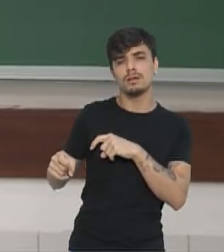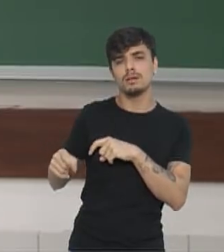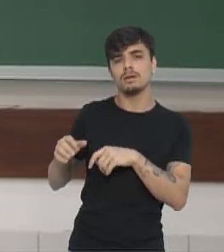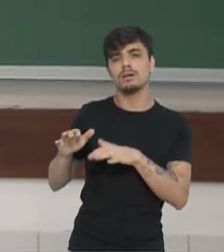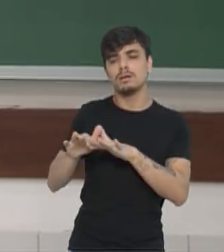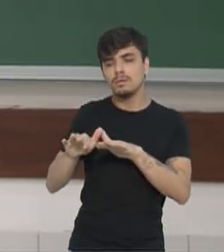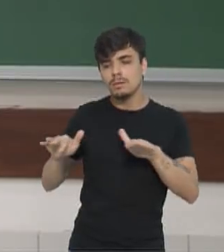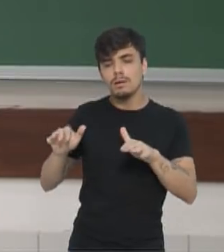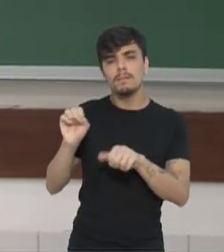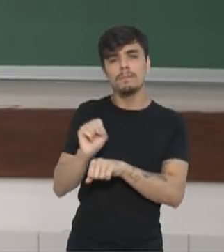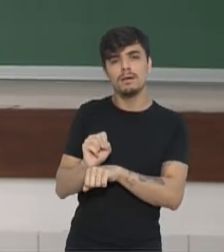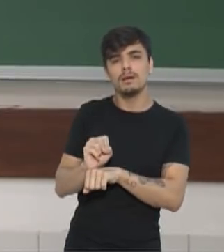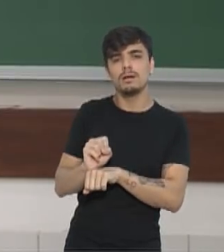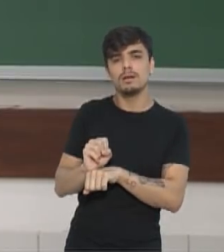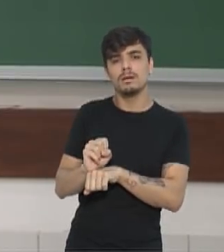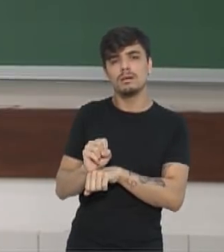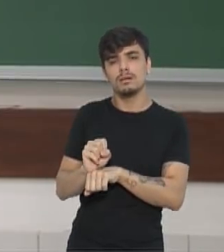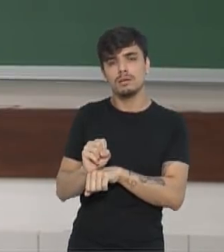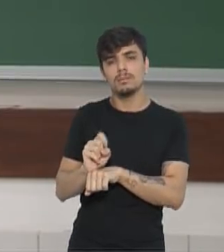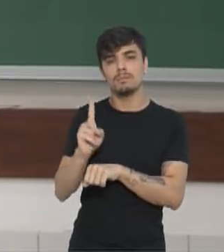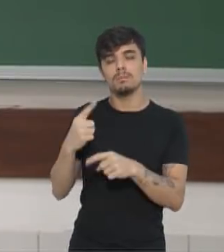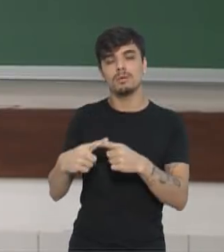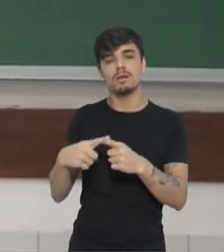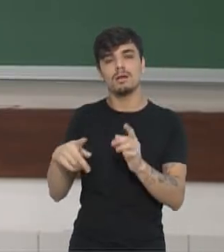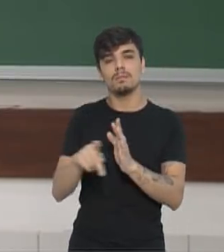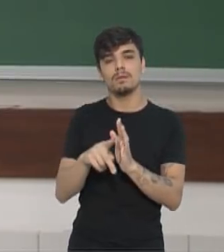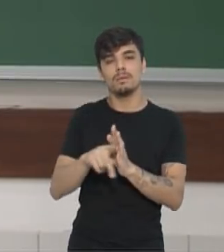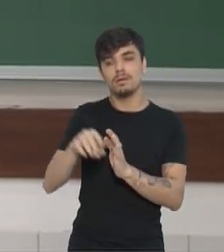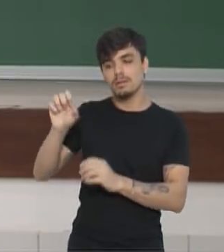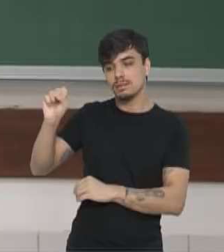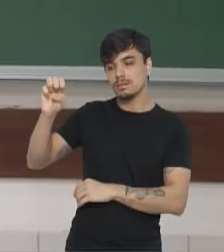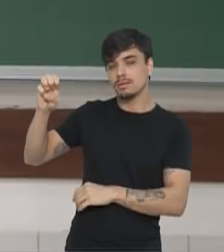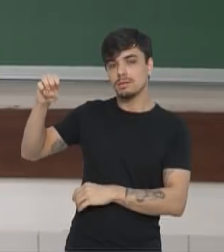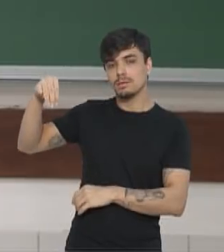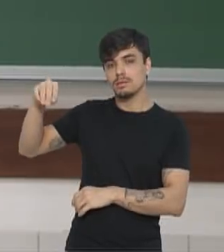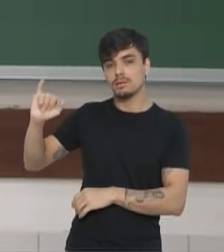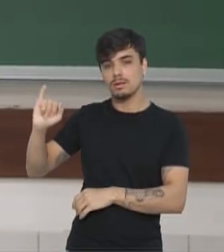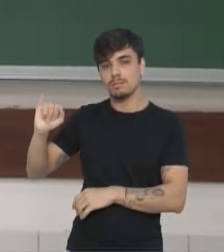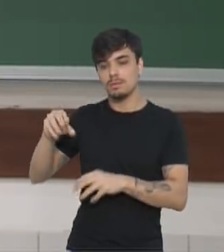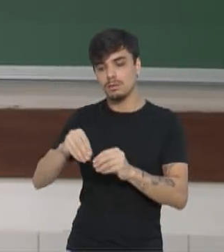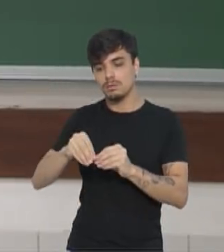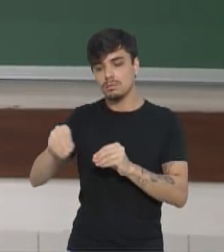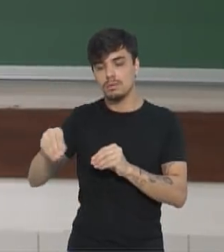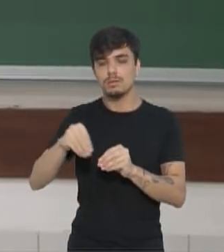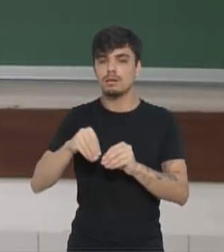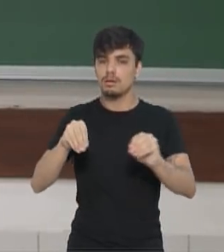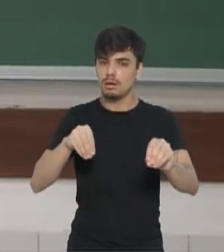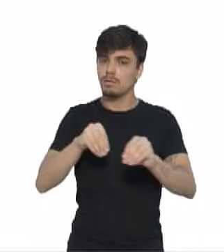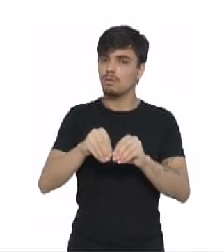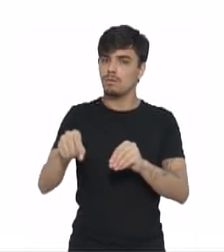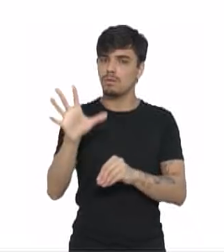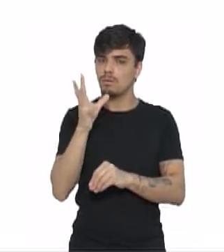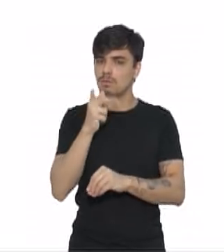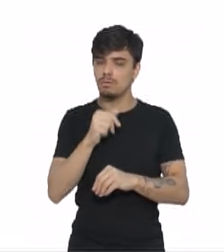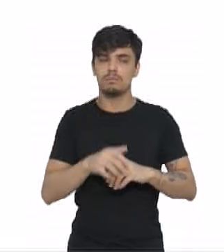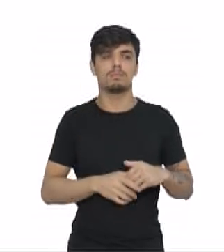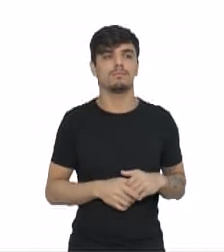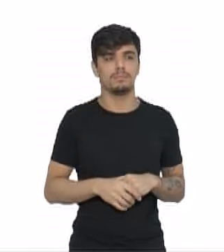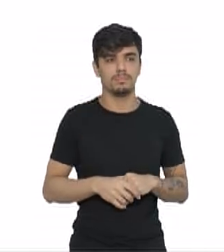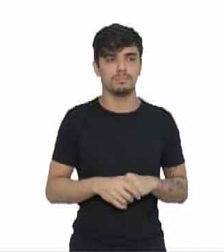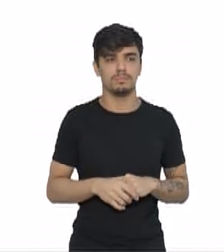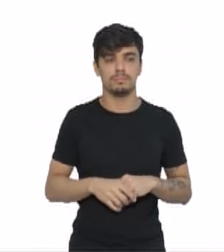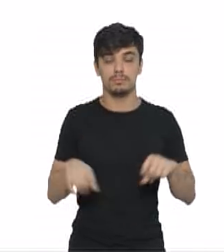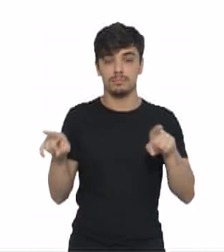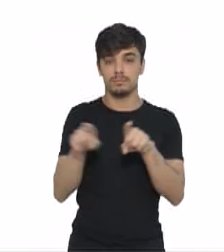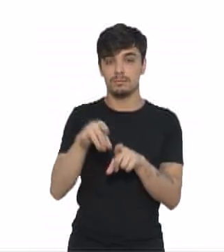de lugares, eles praticavam o semi-nomandismo, eram seminômades. E por último aqui, marcado nessa cor